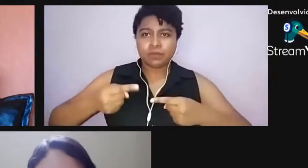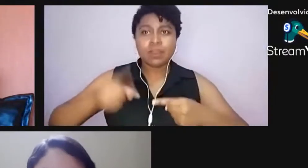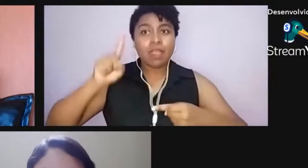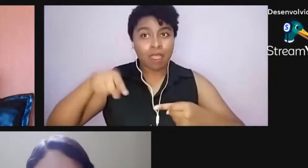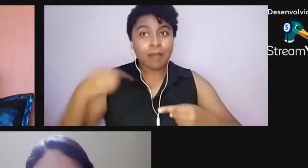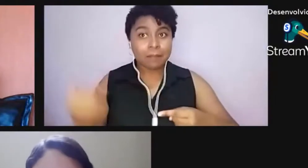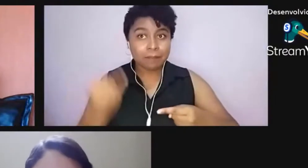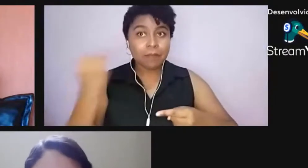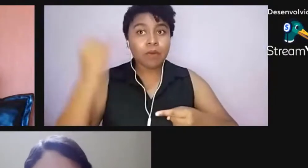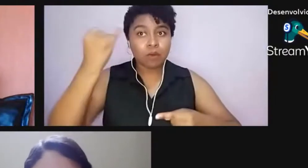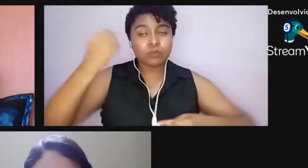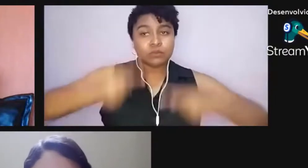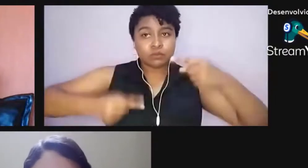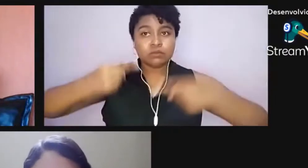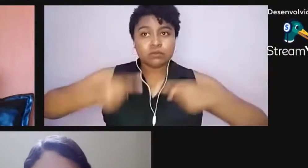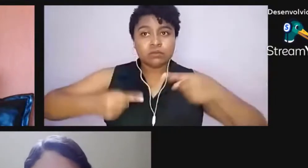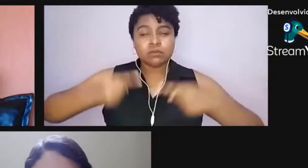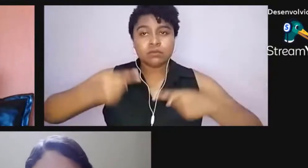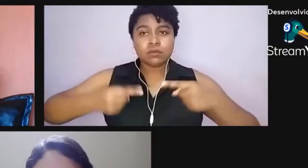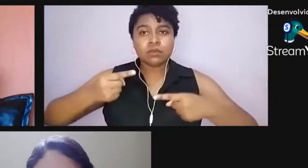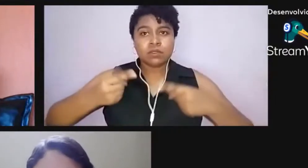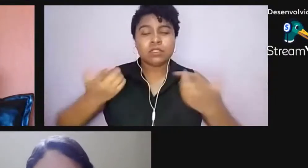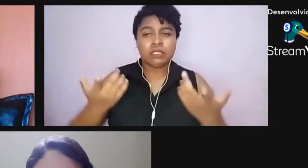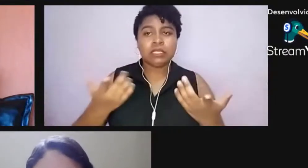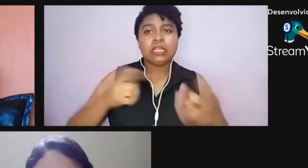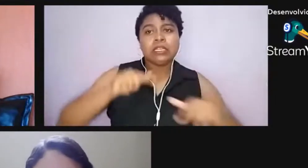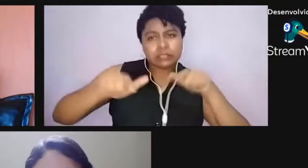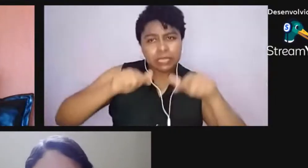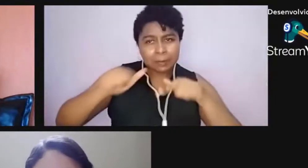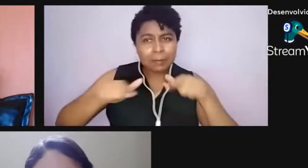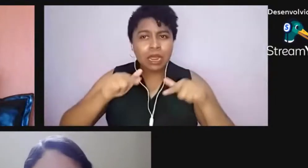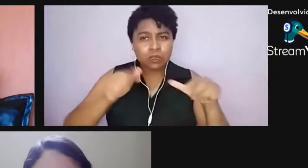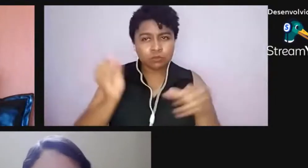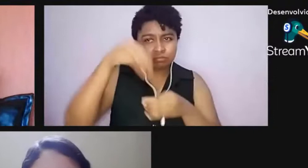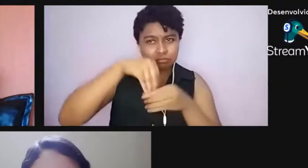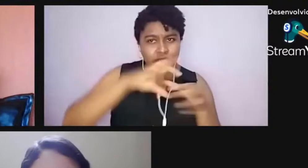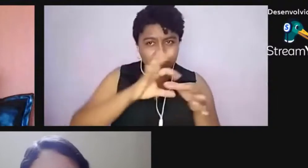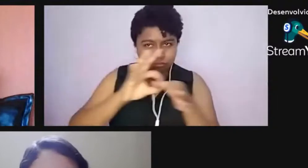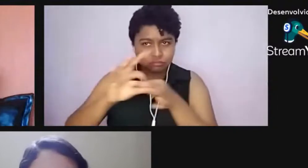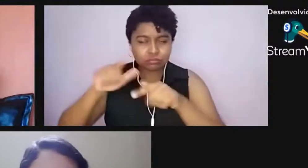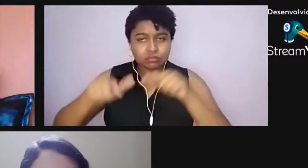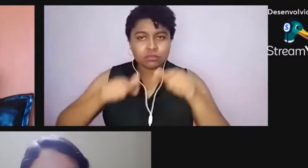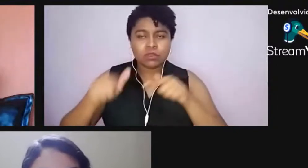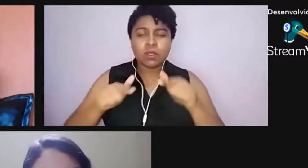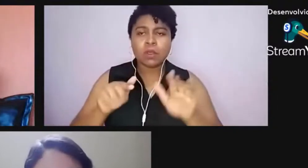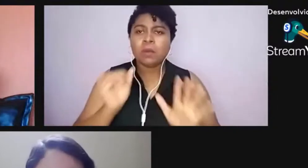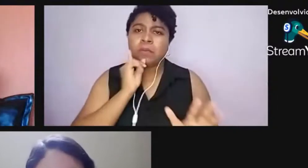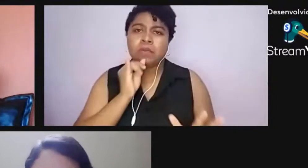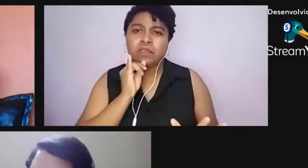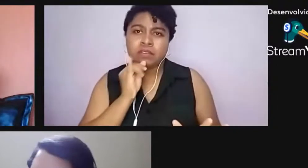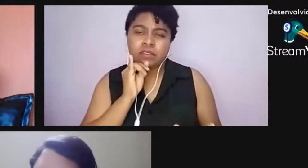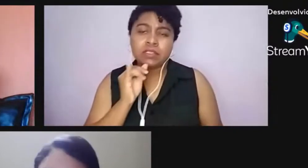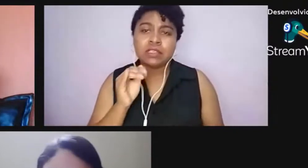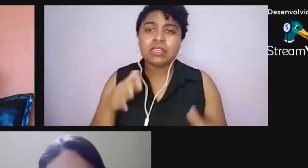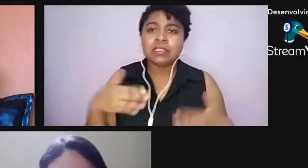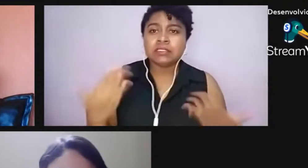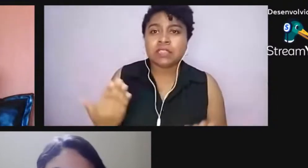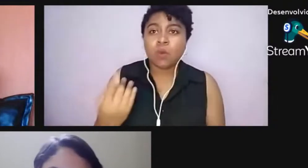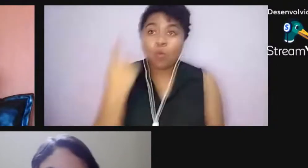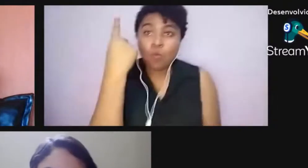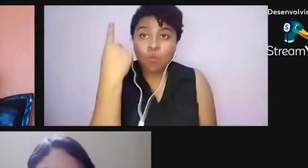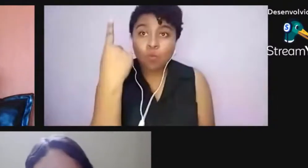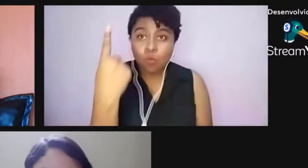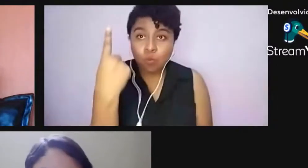pertinente nesses trabalhos, é que em vez de um único estudante controlar